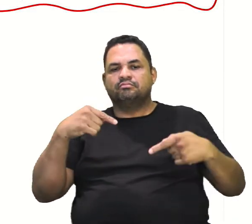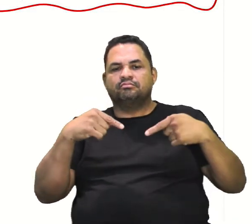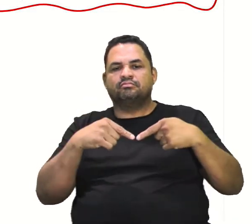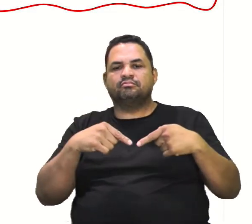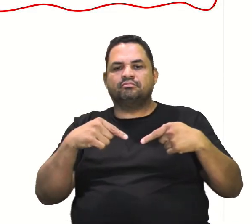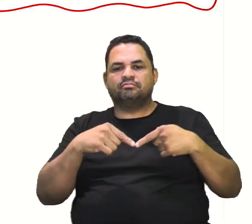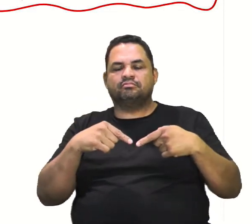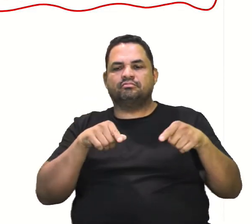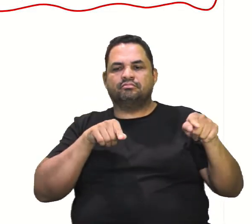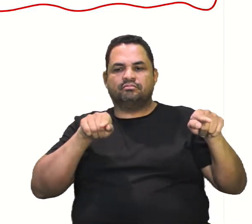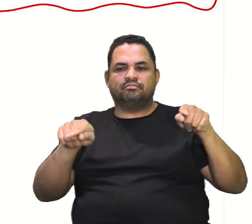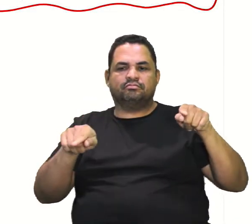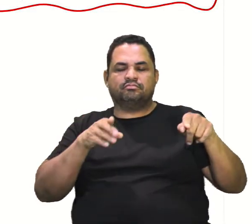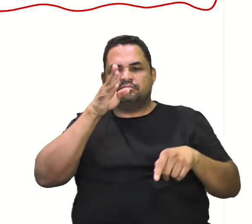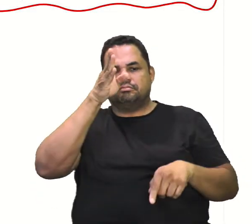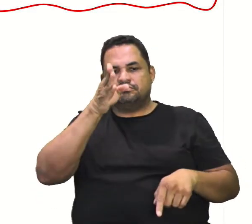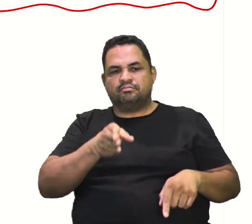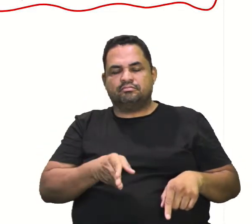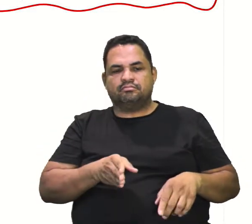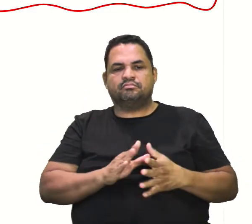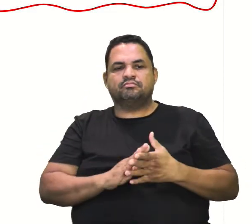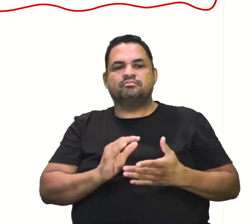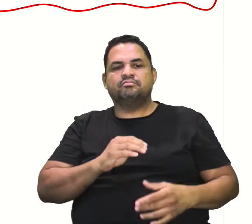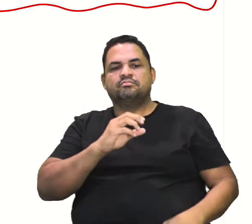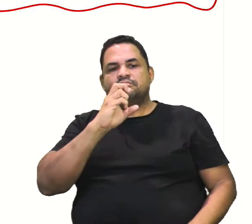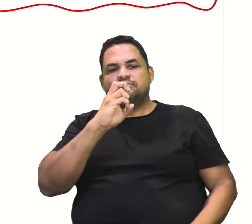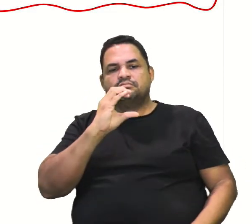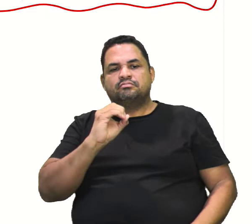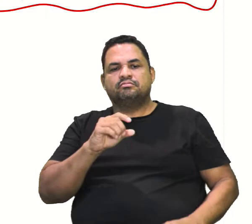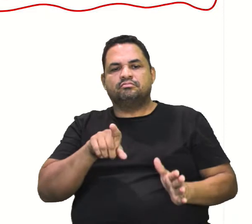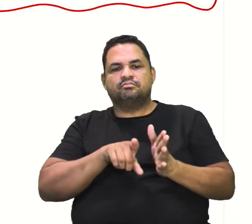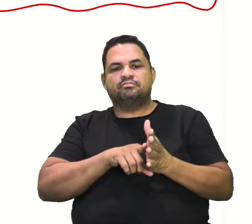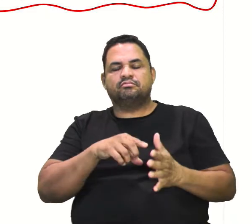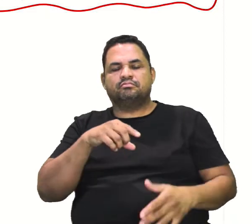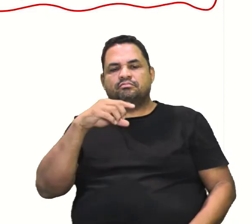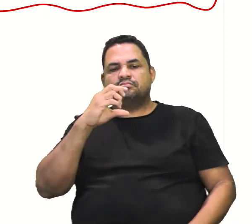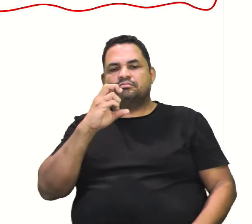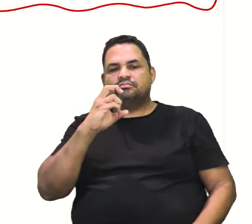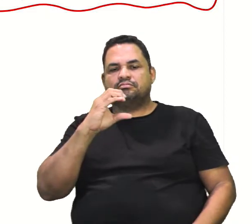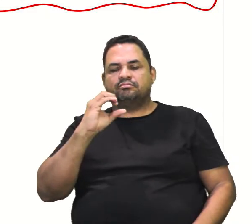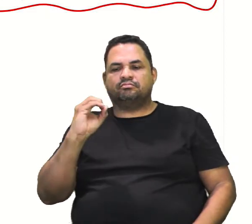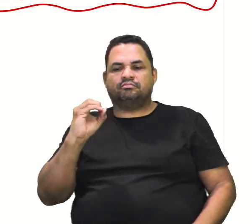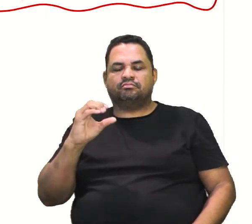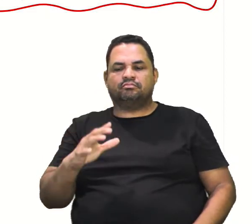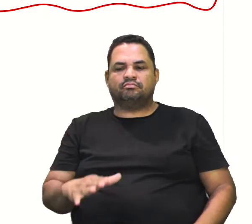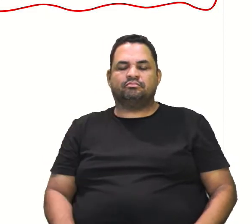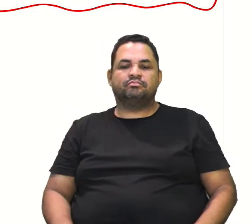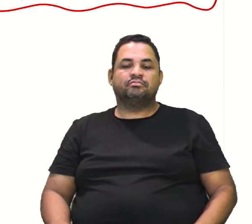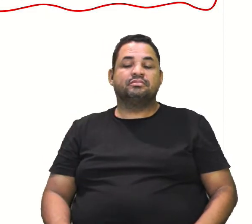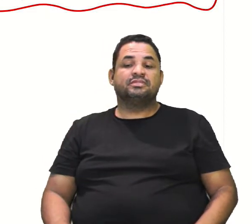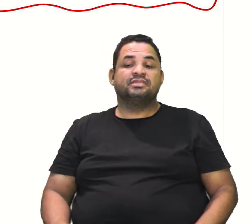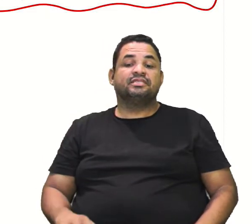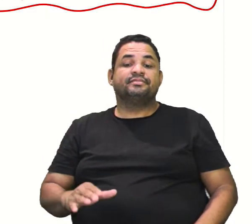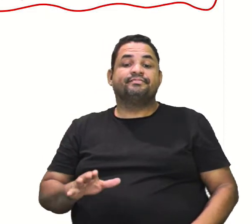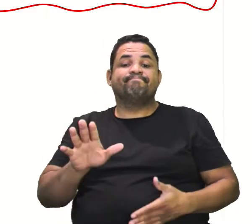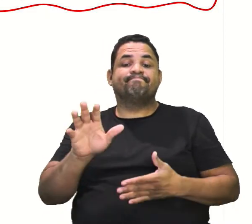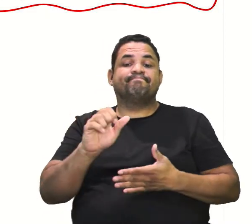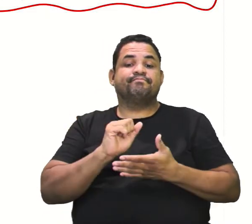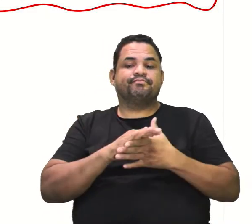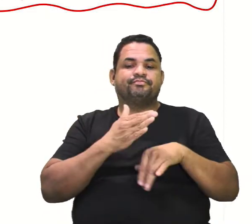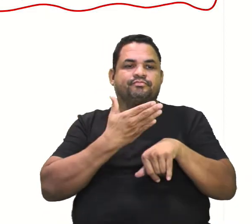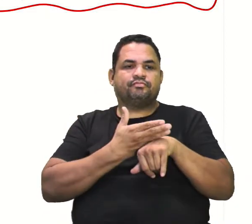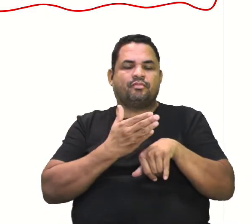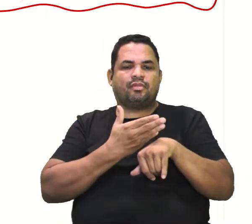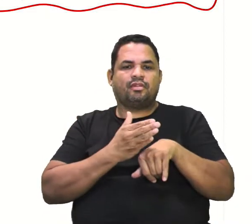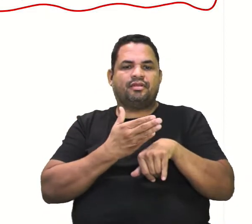que são as extremidades do eixo maior, 5 e 0 menos 5 e 0. Ah, então quer dizer que se eu pegar um exercício, né,